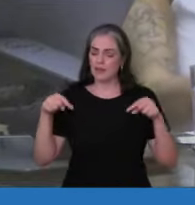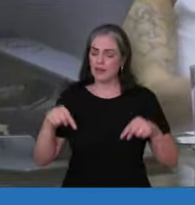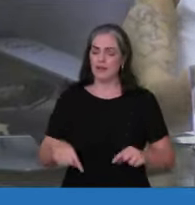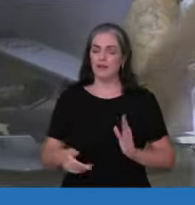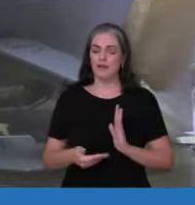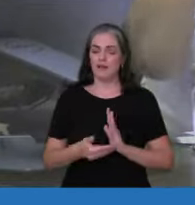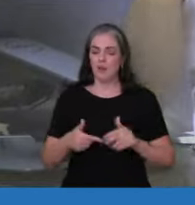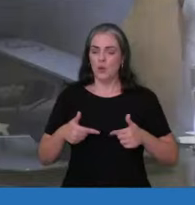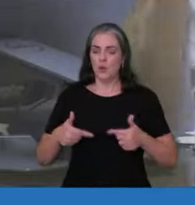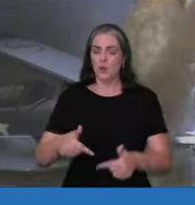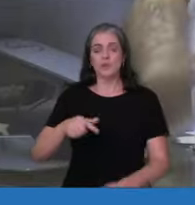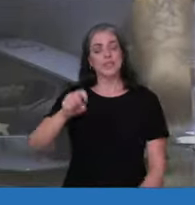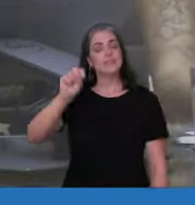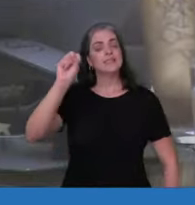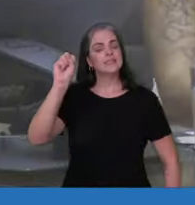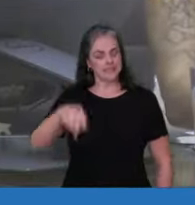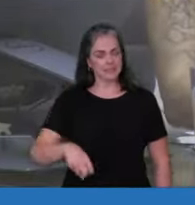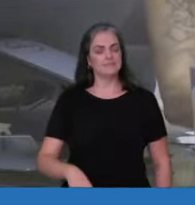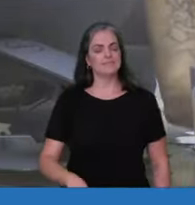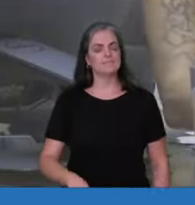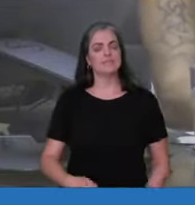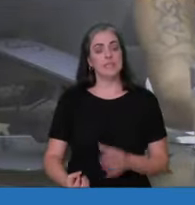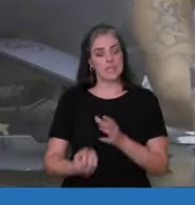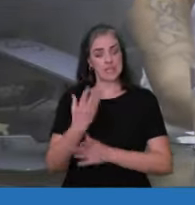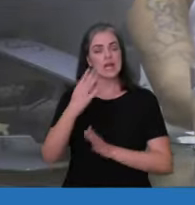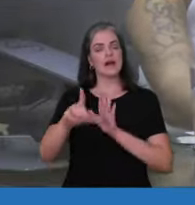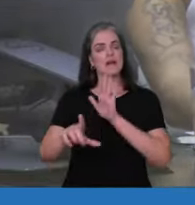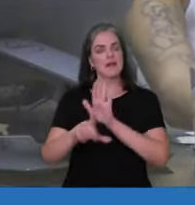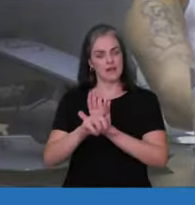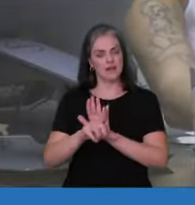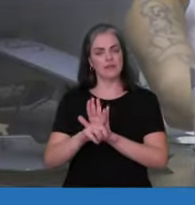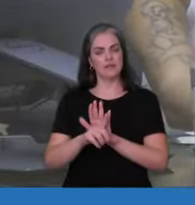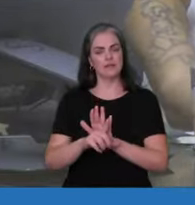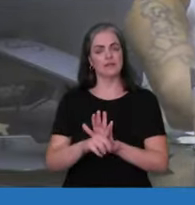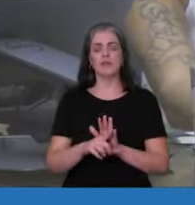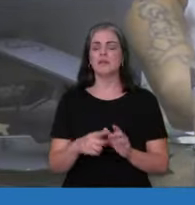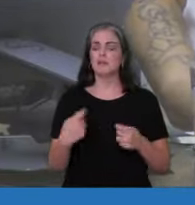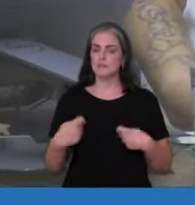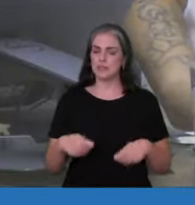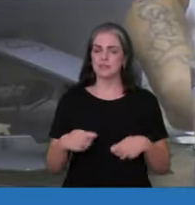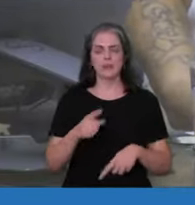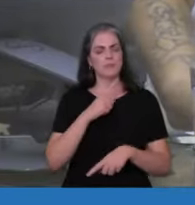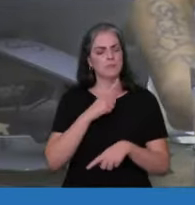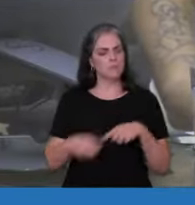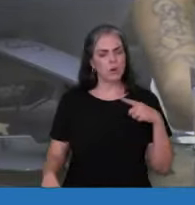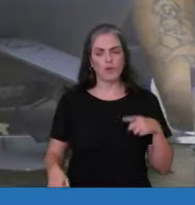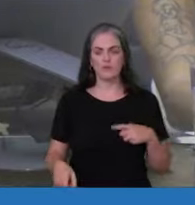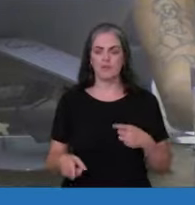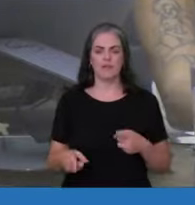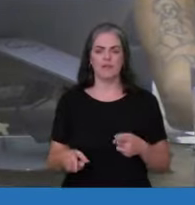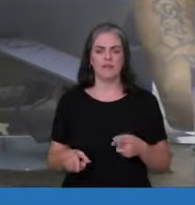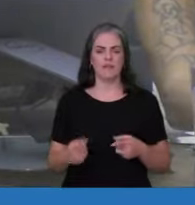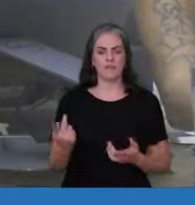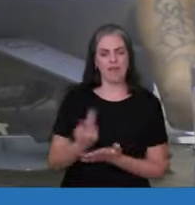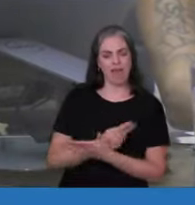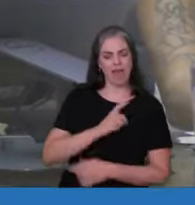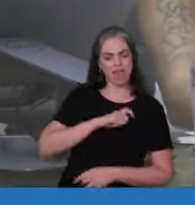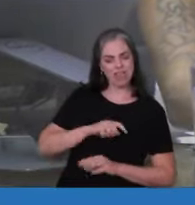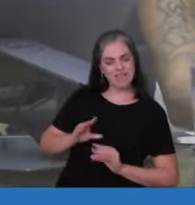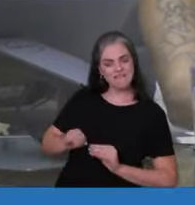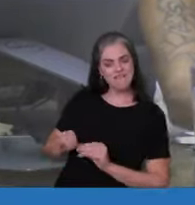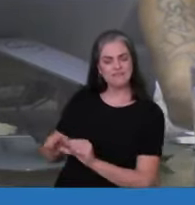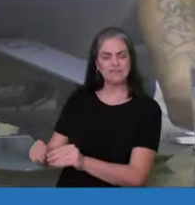sim, legislativas, para impedir a manipulação das perícias e o envolvimento